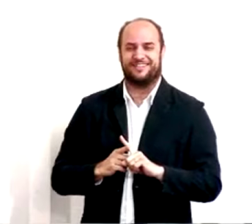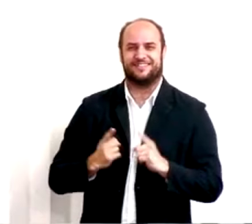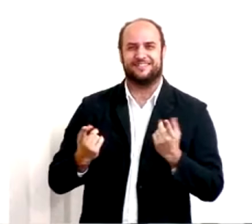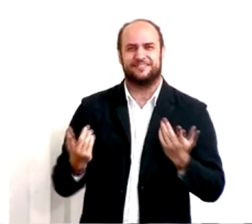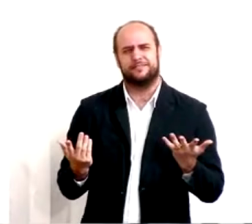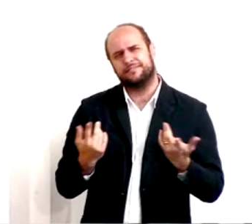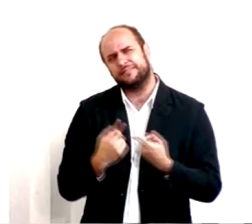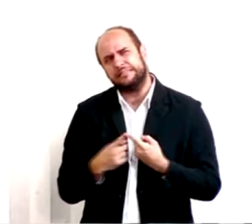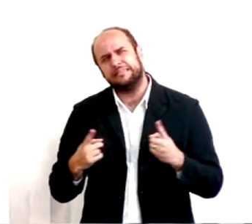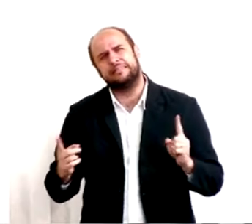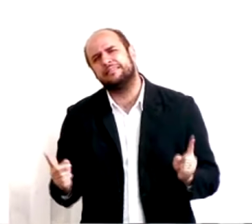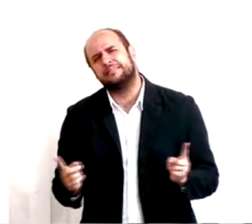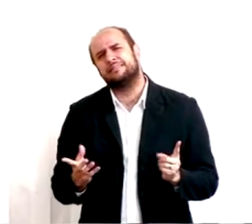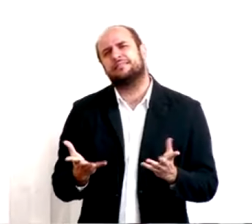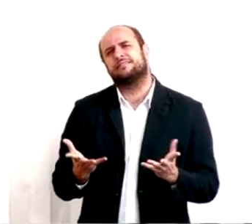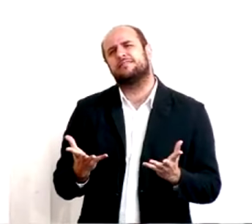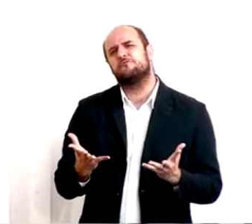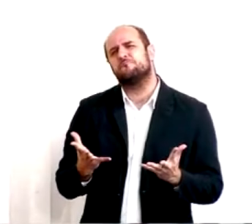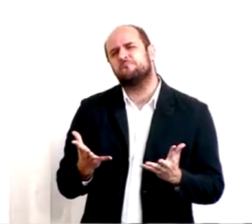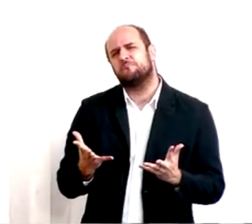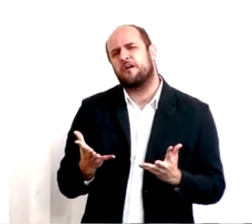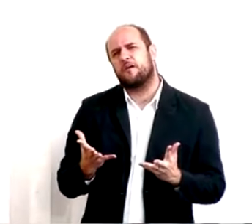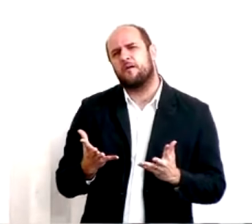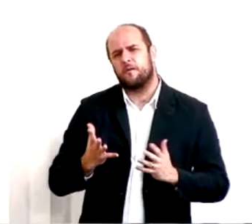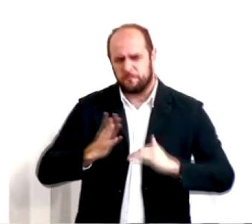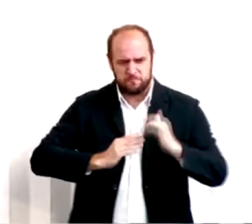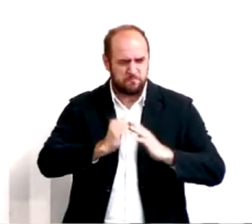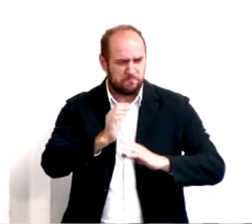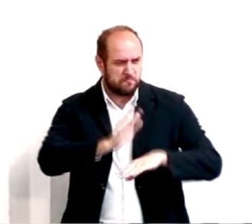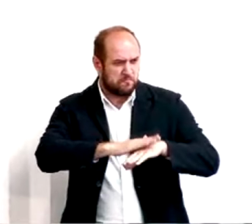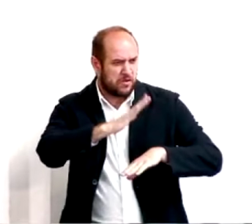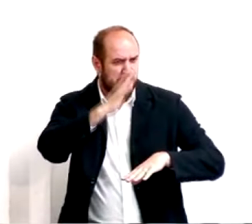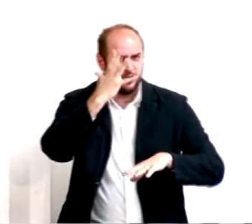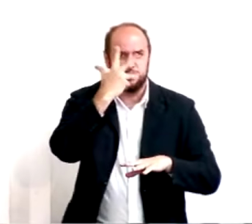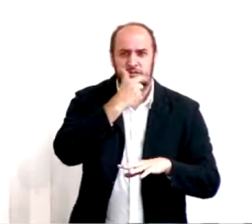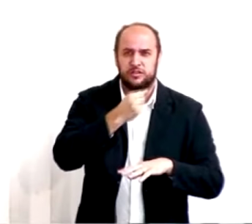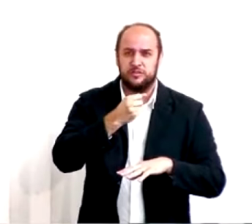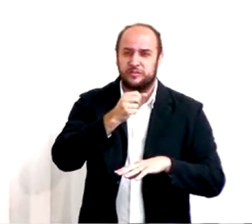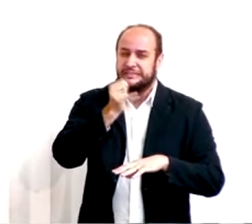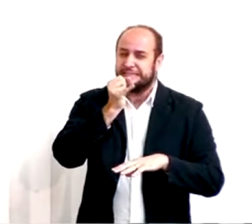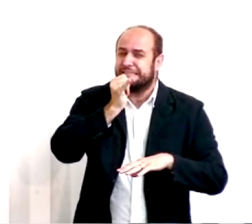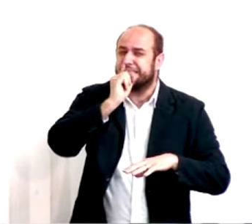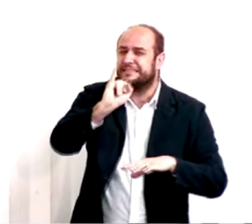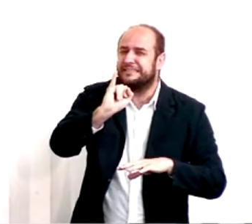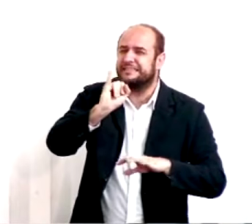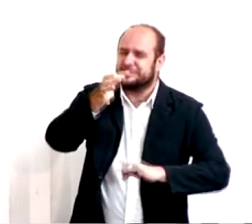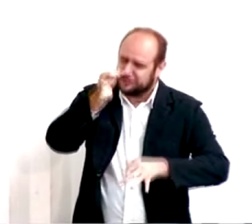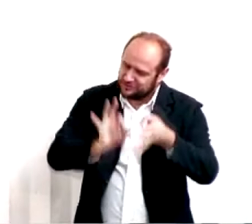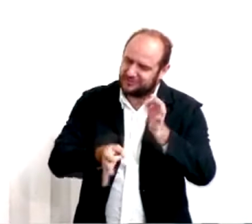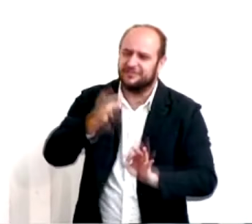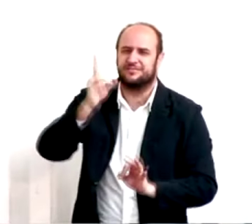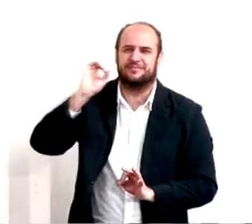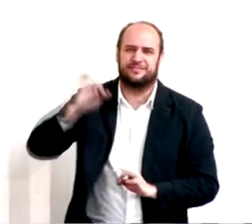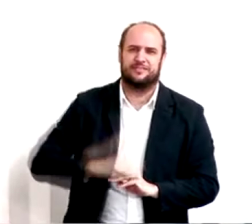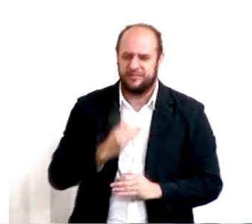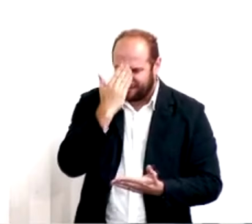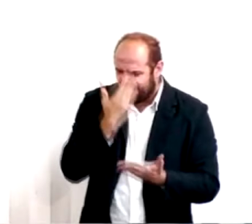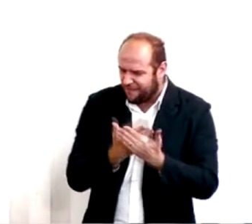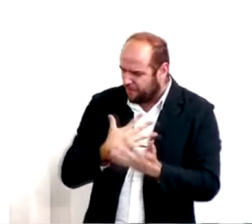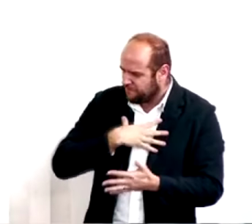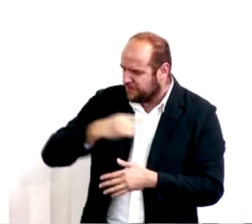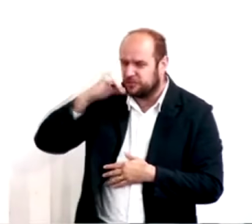irmãos Quem embeleza o povo de Deus EA justiça de Deus aplicado no filho é um